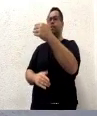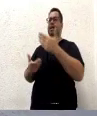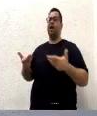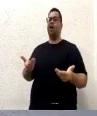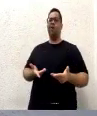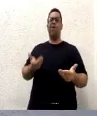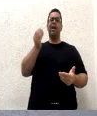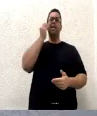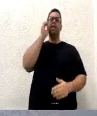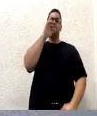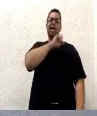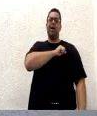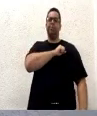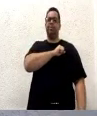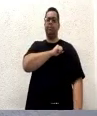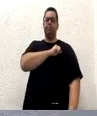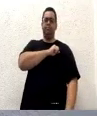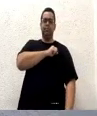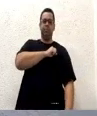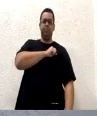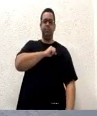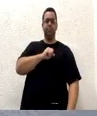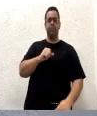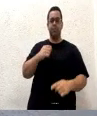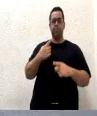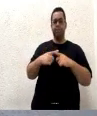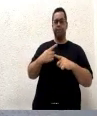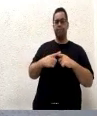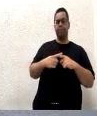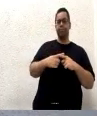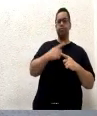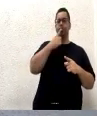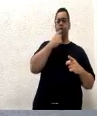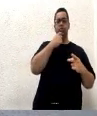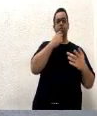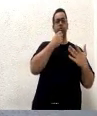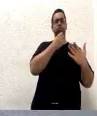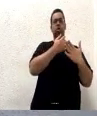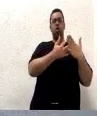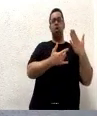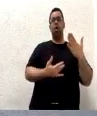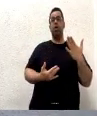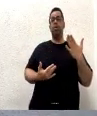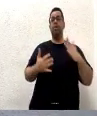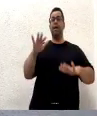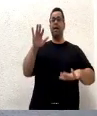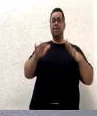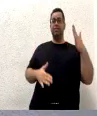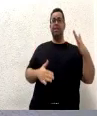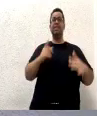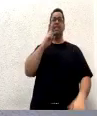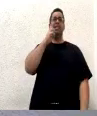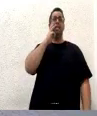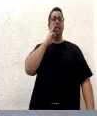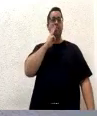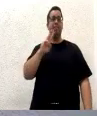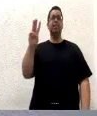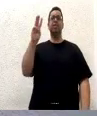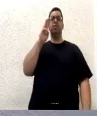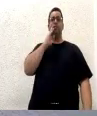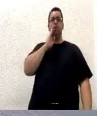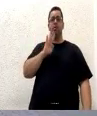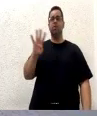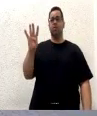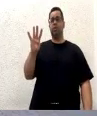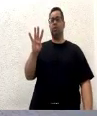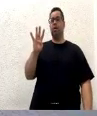Né? Porque até então era aquela questão do sorológico, aí, por exemplo, a pessoa chega com 3-4 dias. O sorológico, para a gente